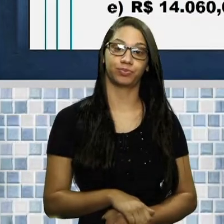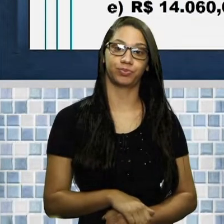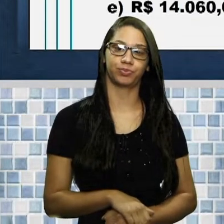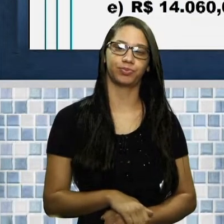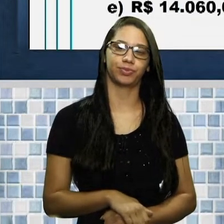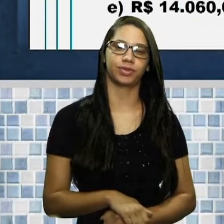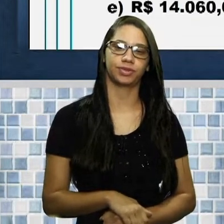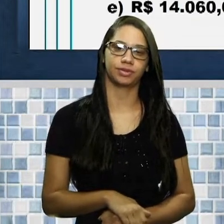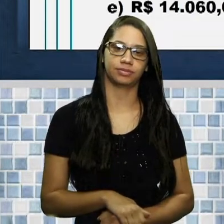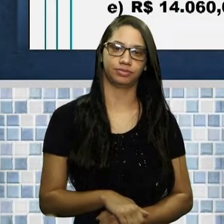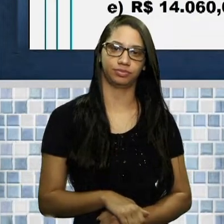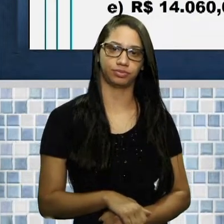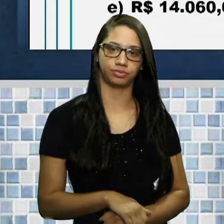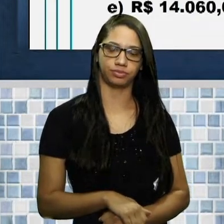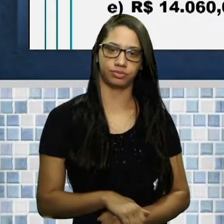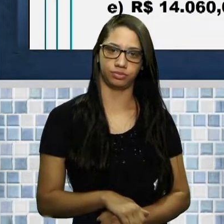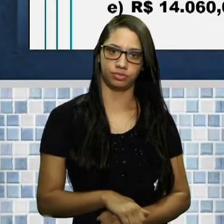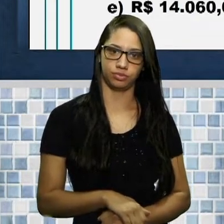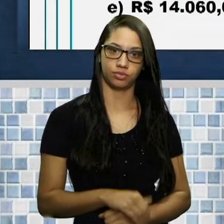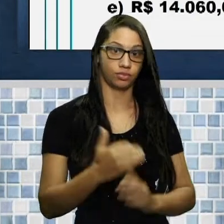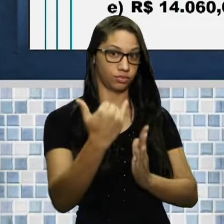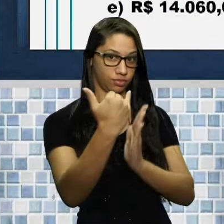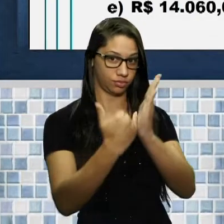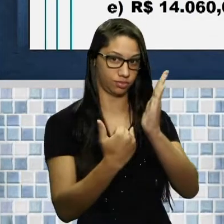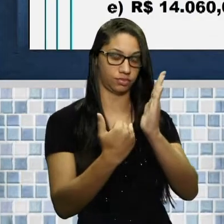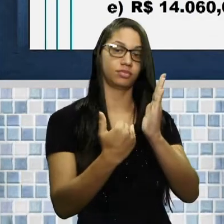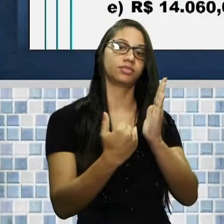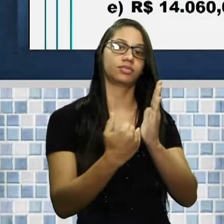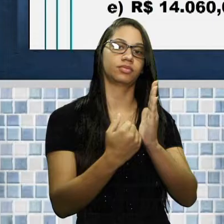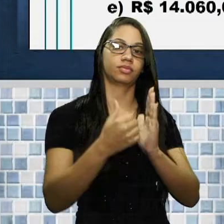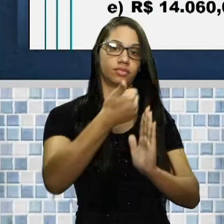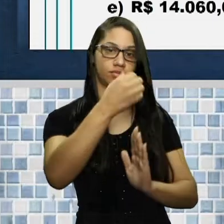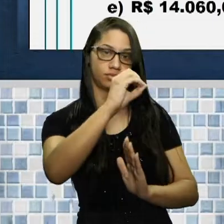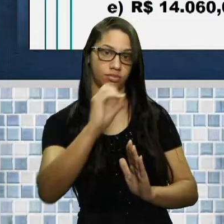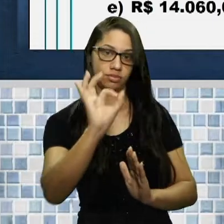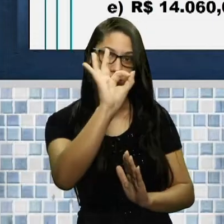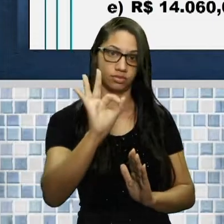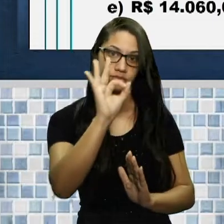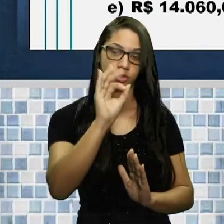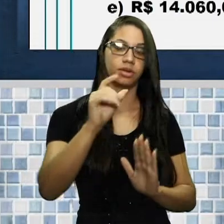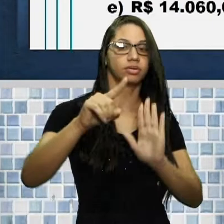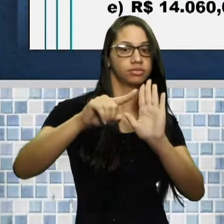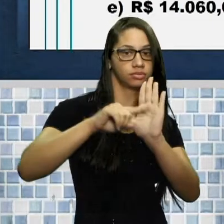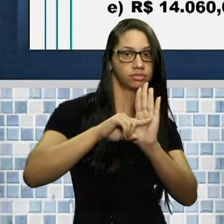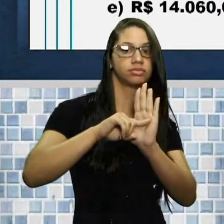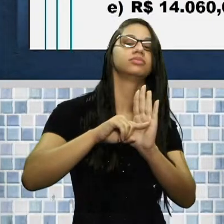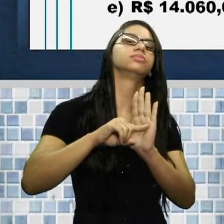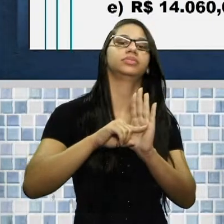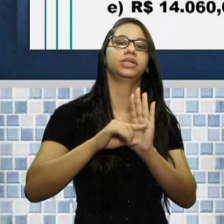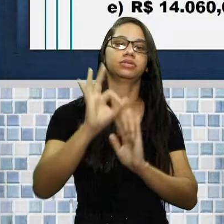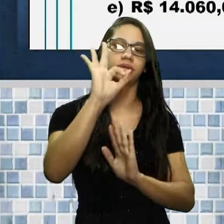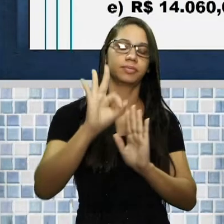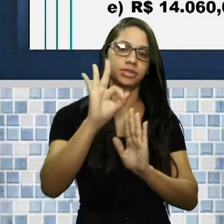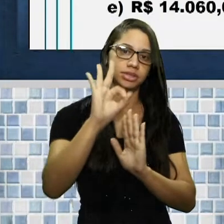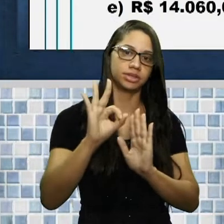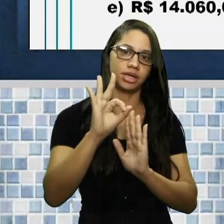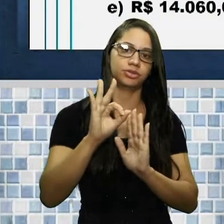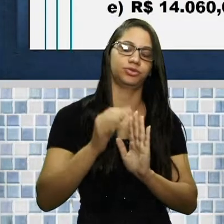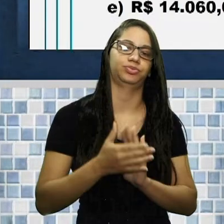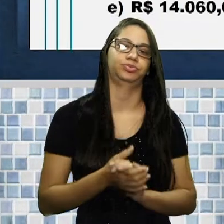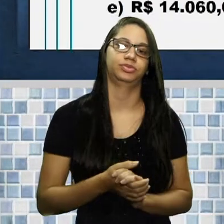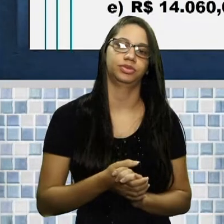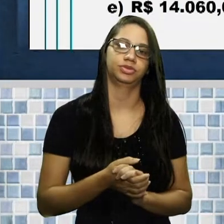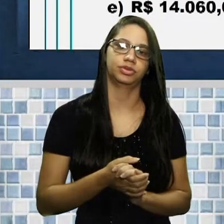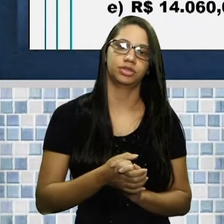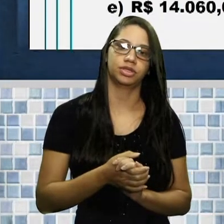e acréscimo. Quando for desconto, você pega 100% menos a porcentagem pedida no